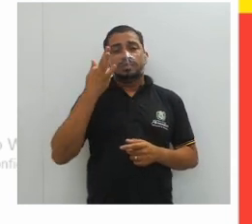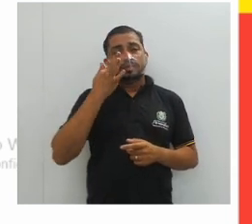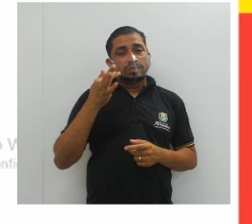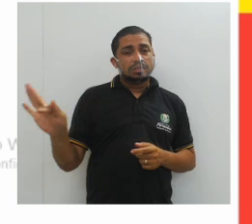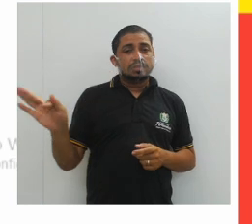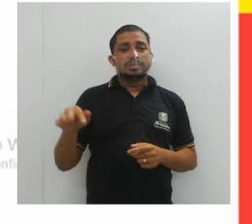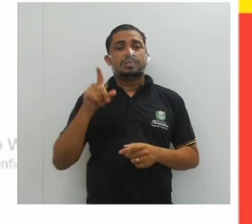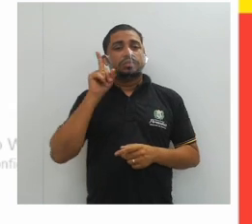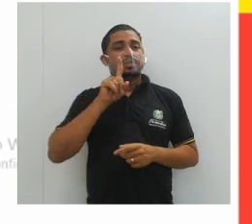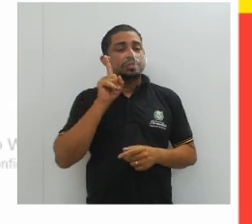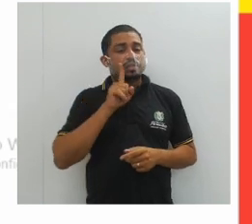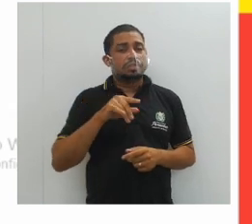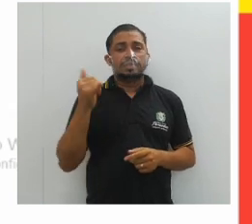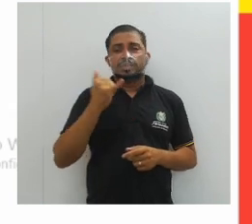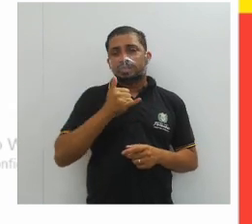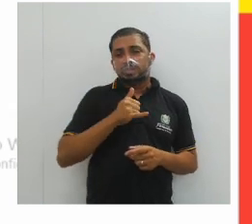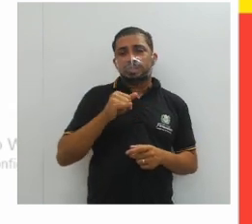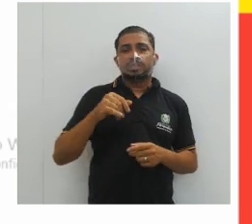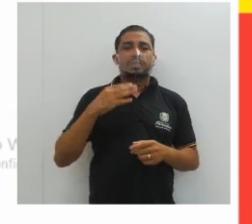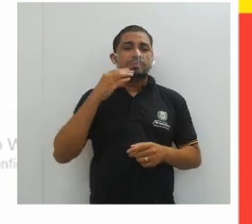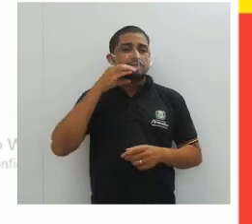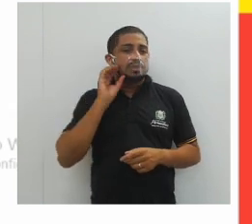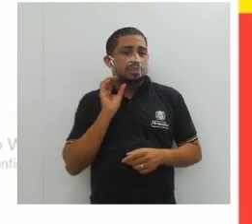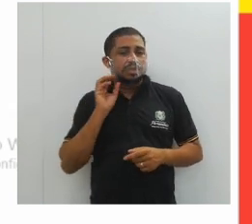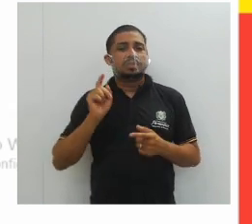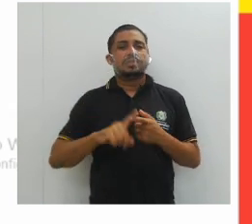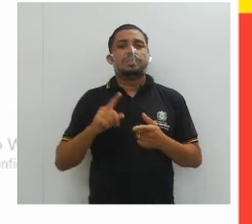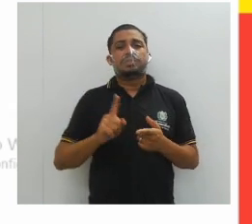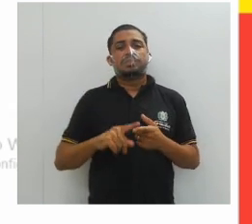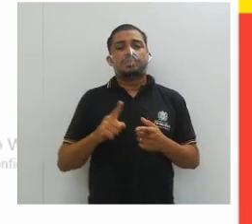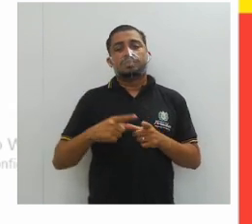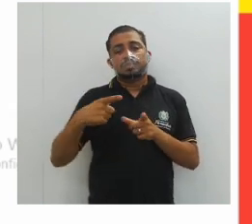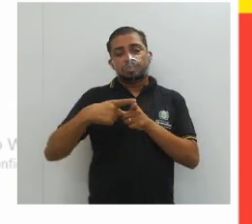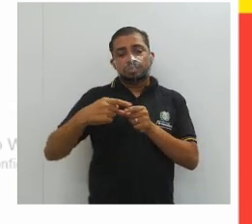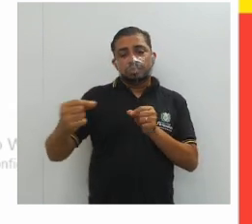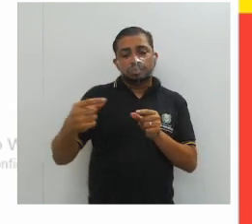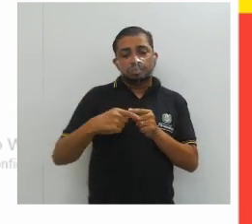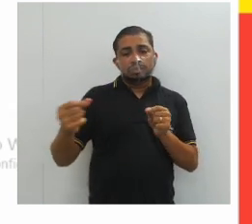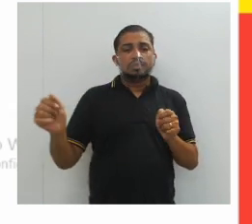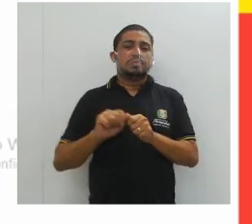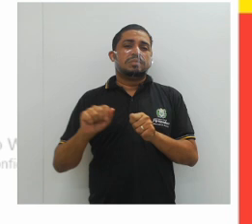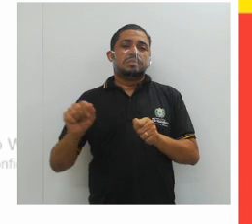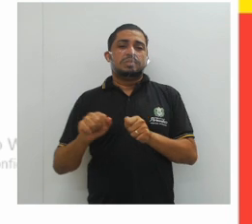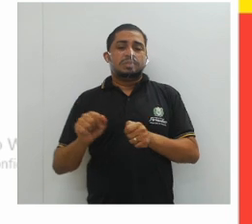Estados Unidos, a Itália, a Bélgica e o Japão produzindo, né,